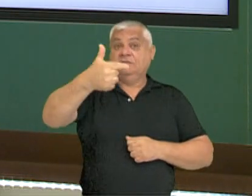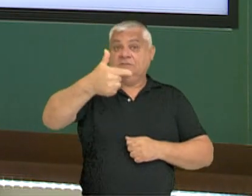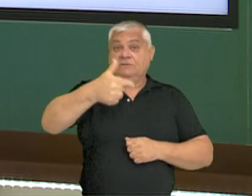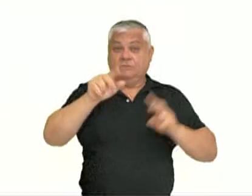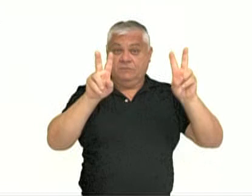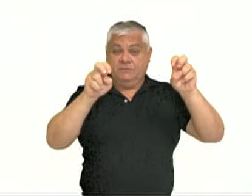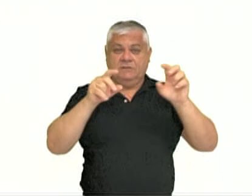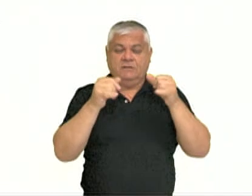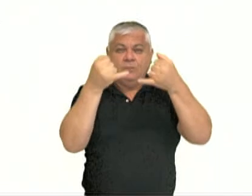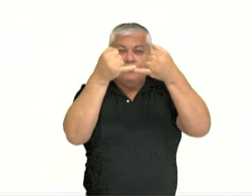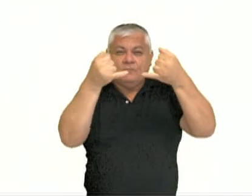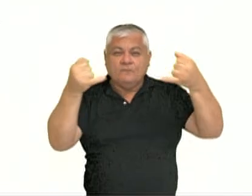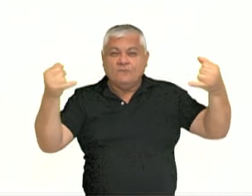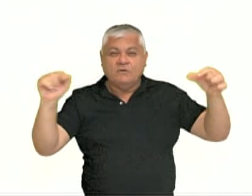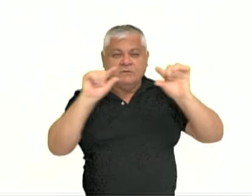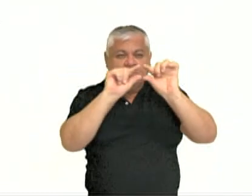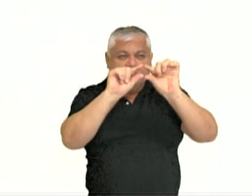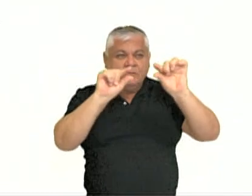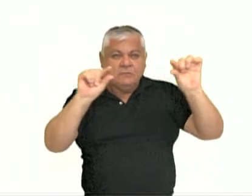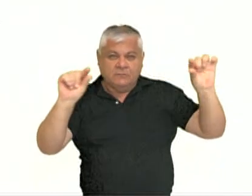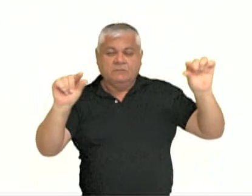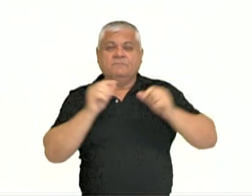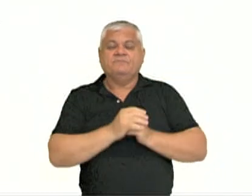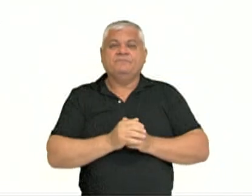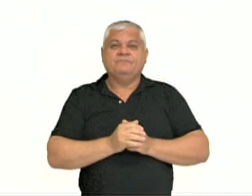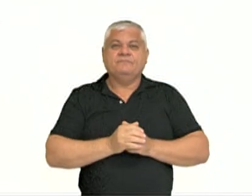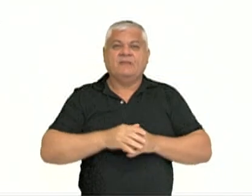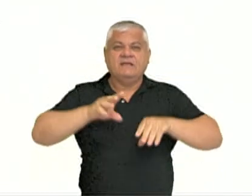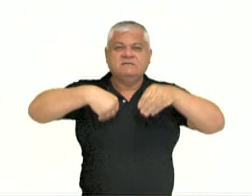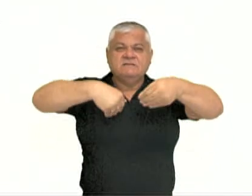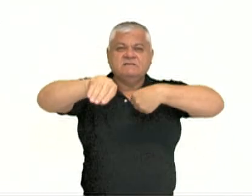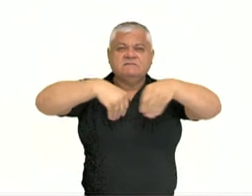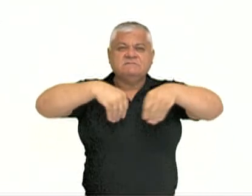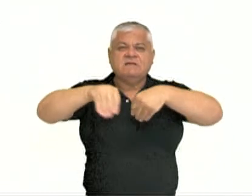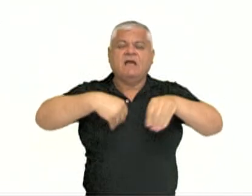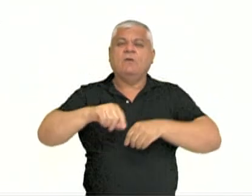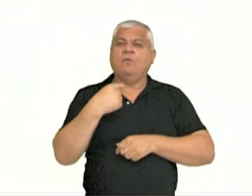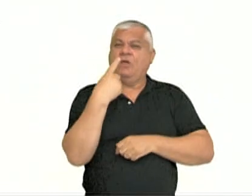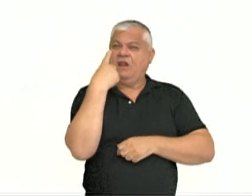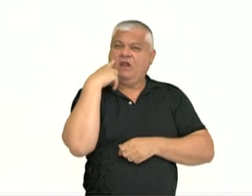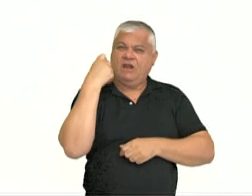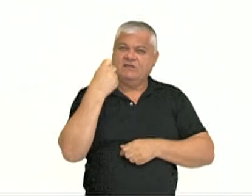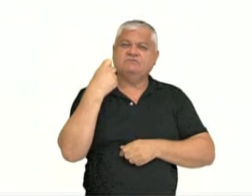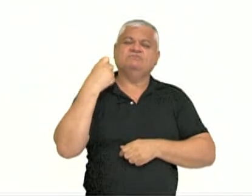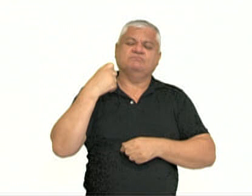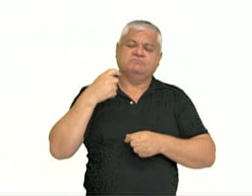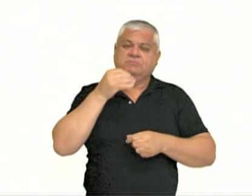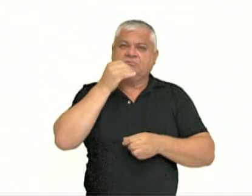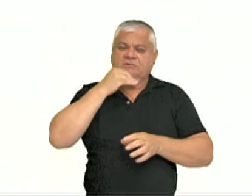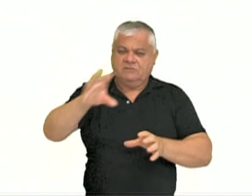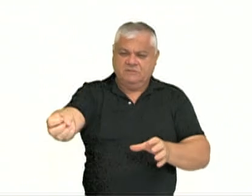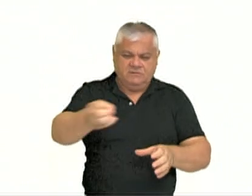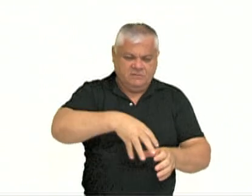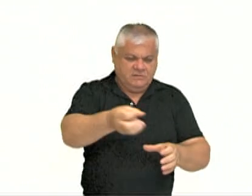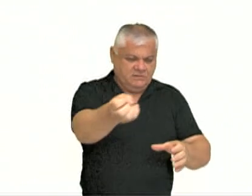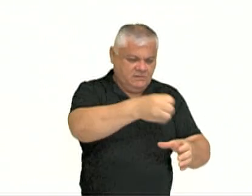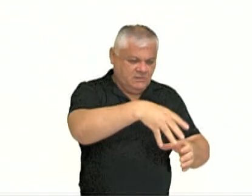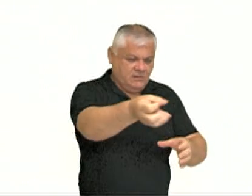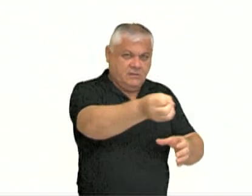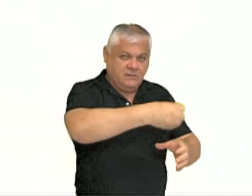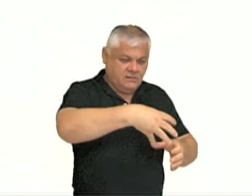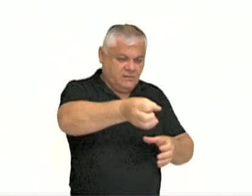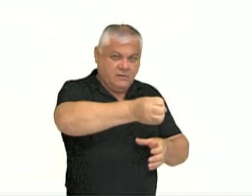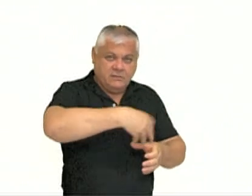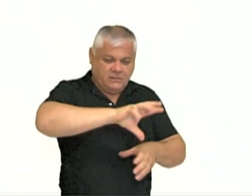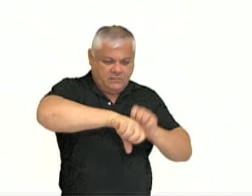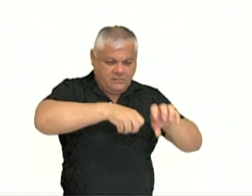Diz lá o seguinte: munidos de sacos de lixo, membros das duas torcidas recolheram resíduos nas arenas,